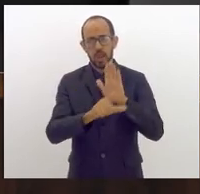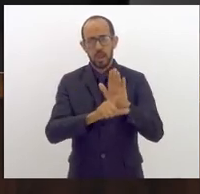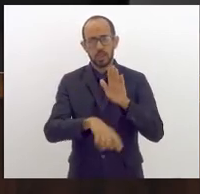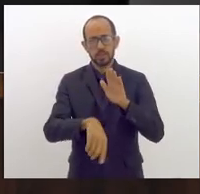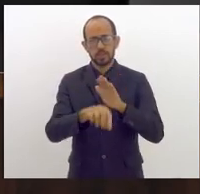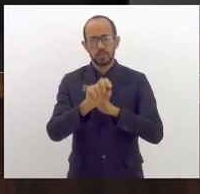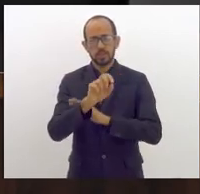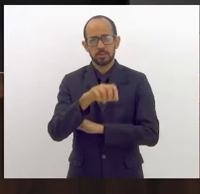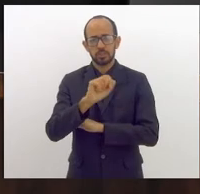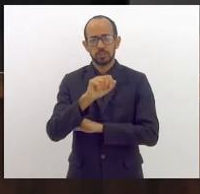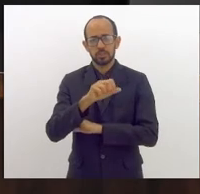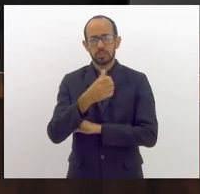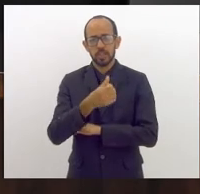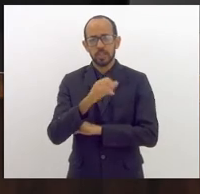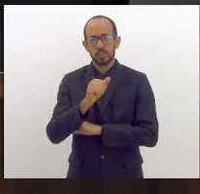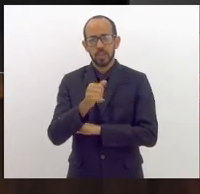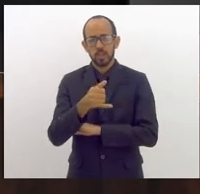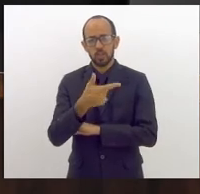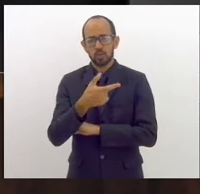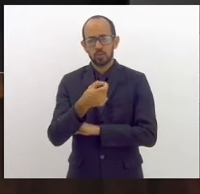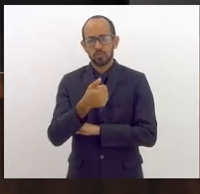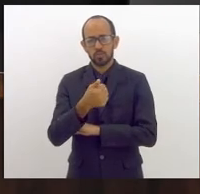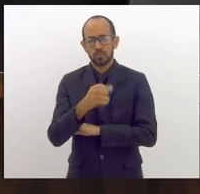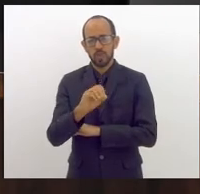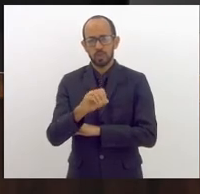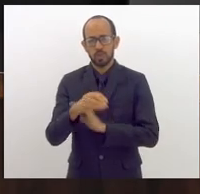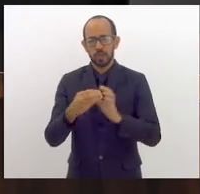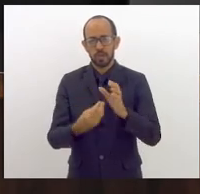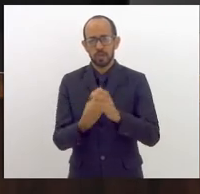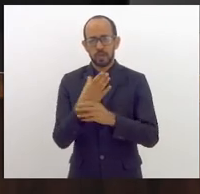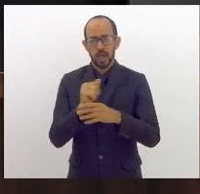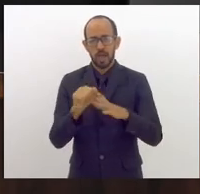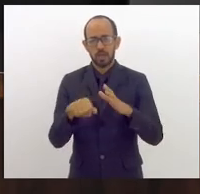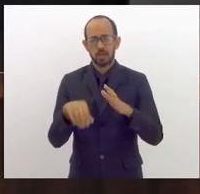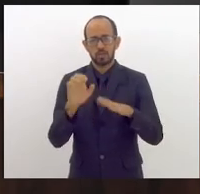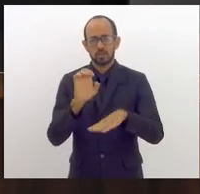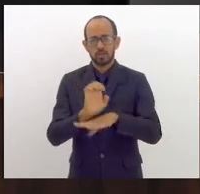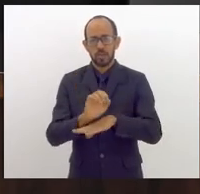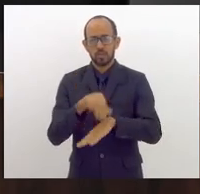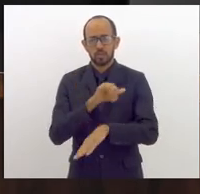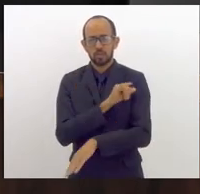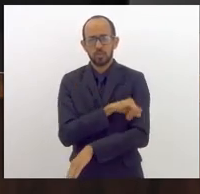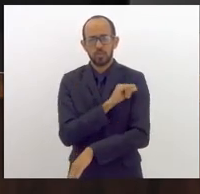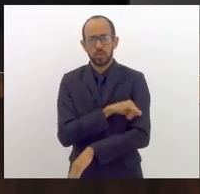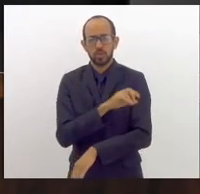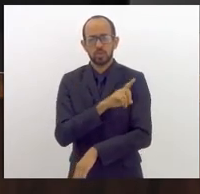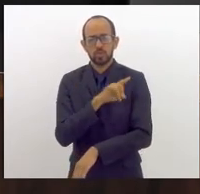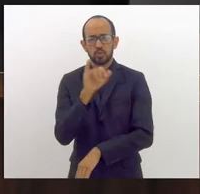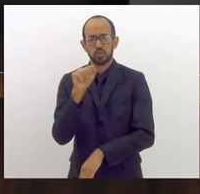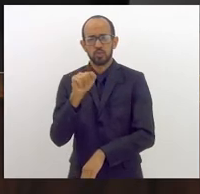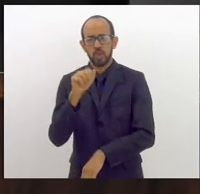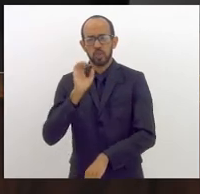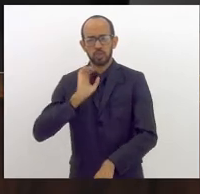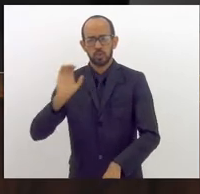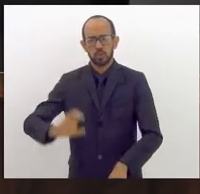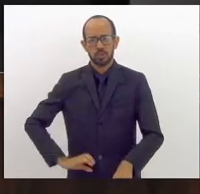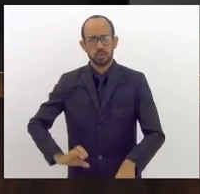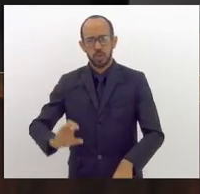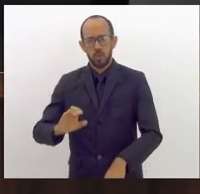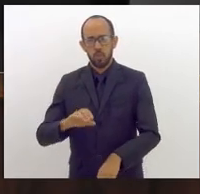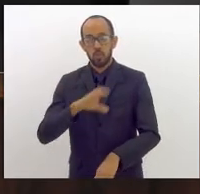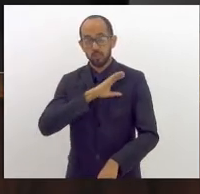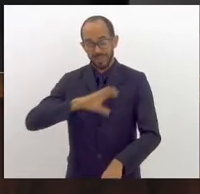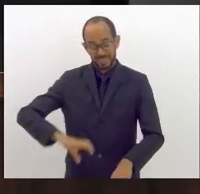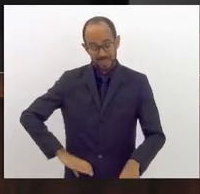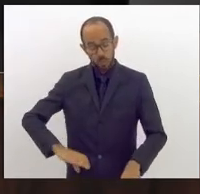de 6 de janeiro de 2010 para instituir o homem do Estado do Rio de Janeiro de Estadual do Cristão Penedo de Aparecida comissão